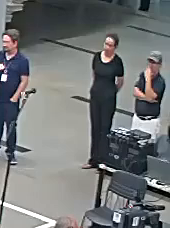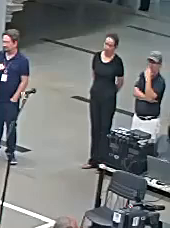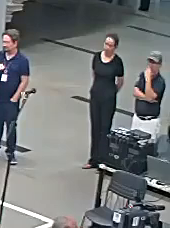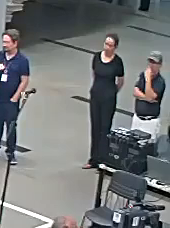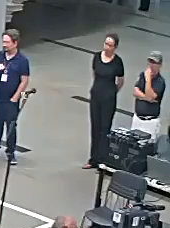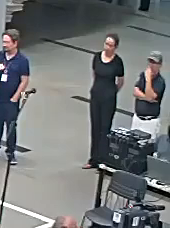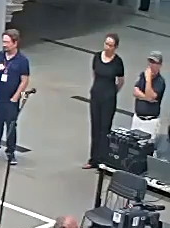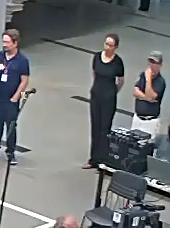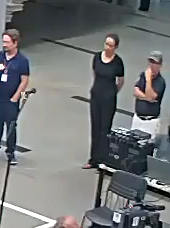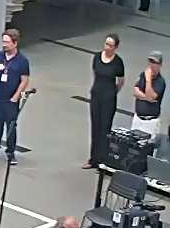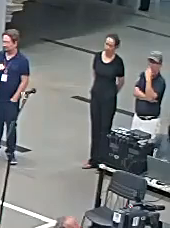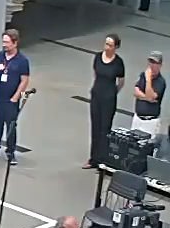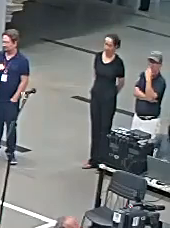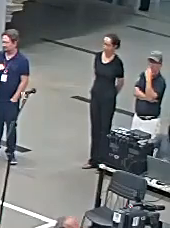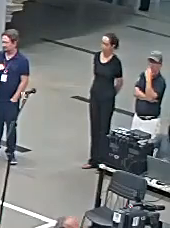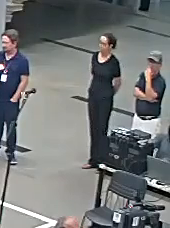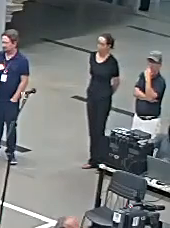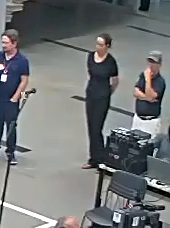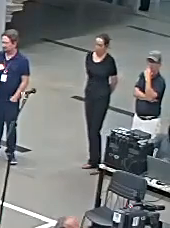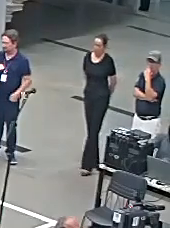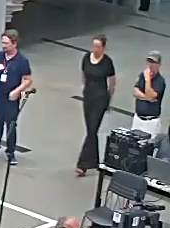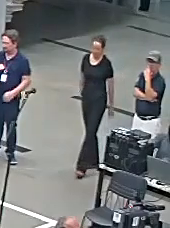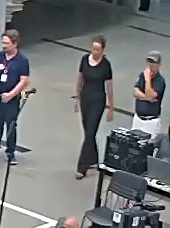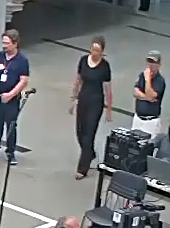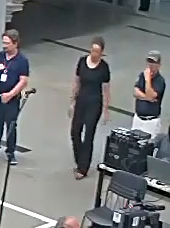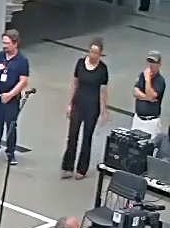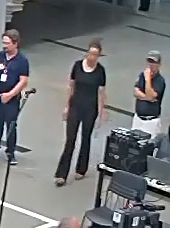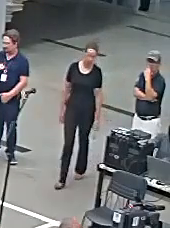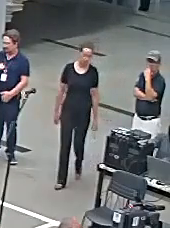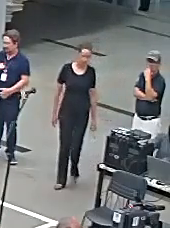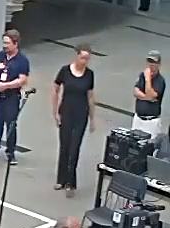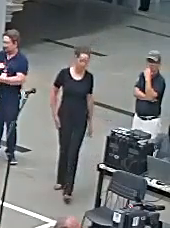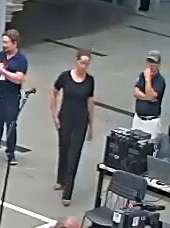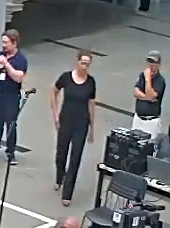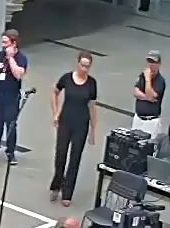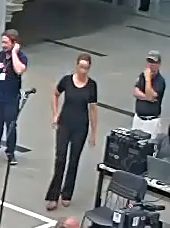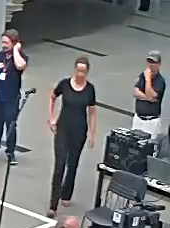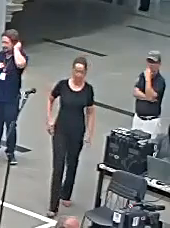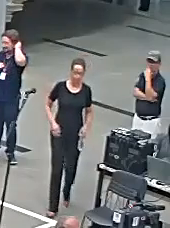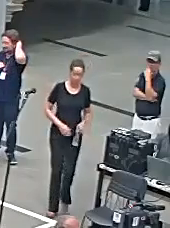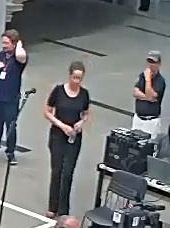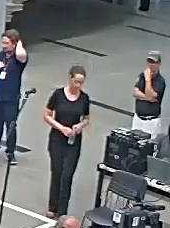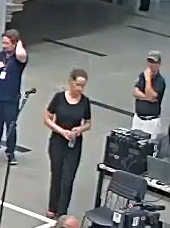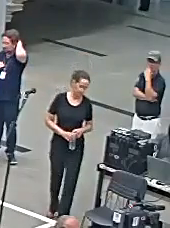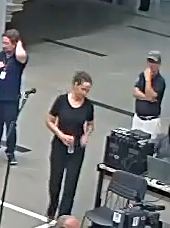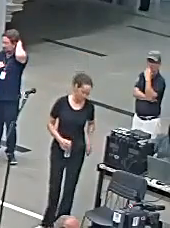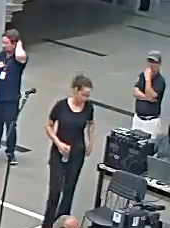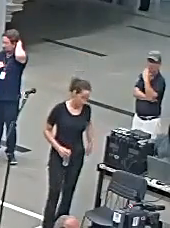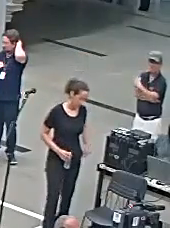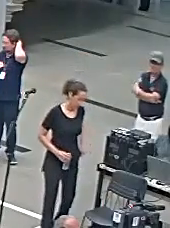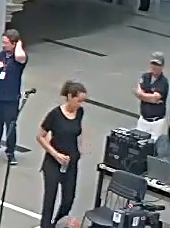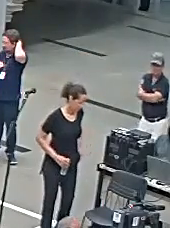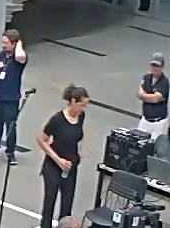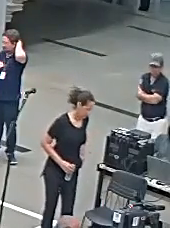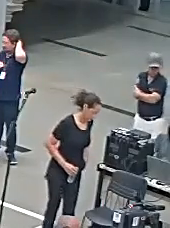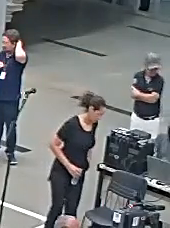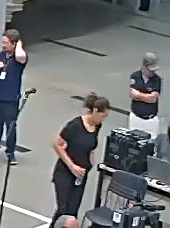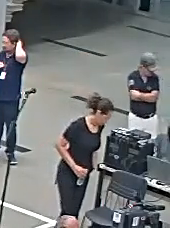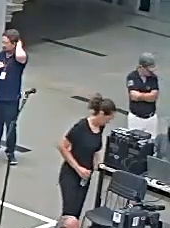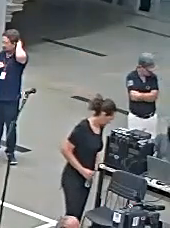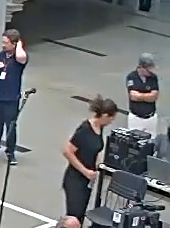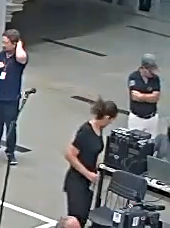nas empresas tem hoje Se vocês realmente querem engajar na política querem